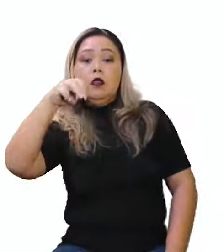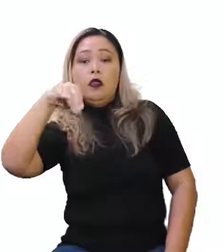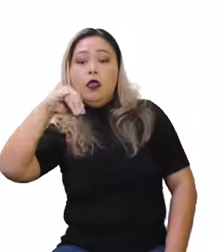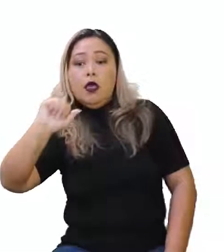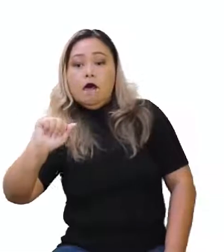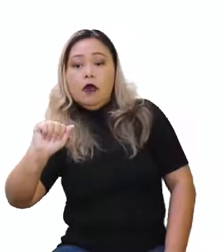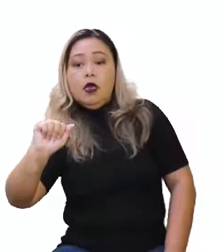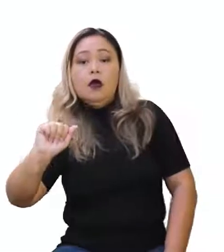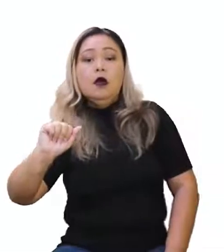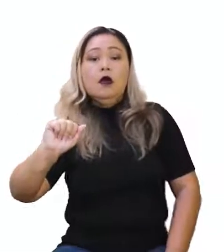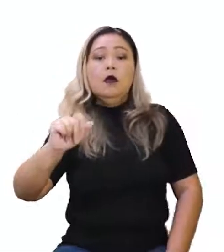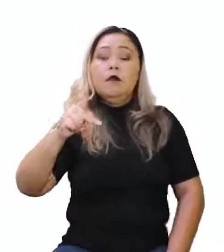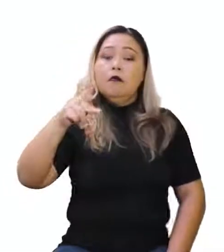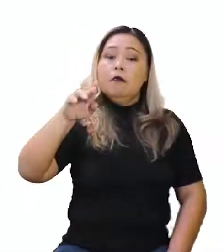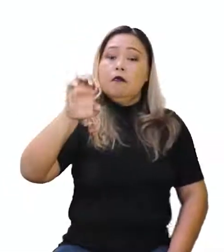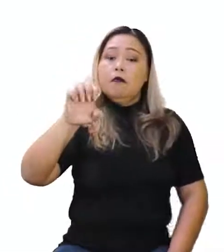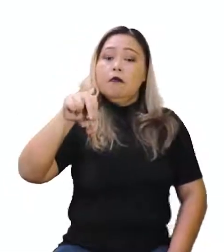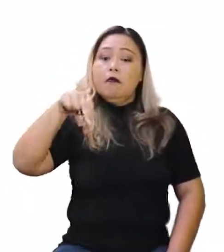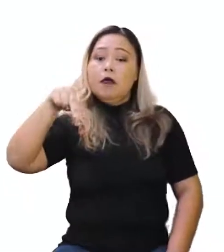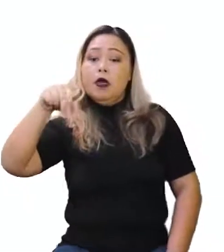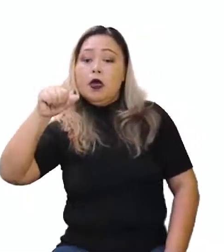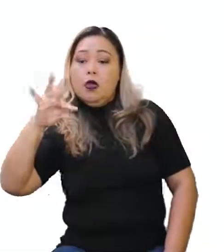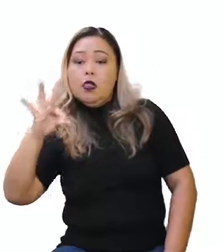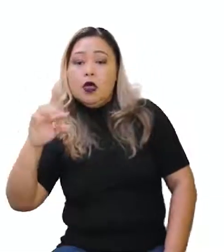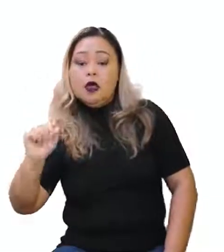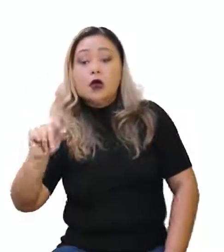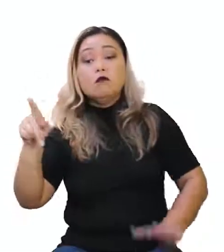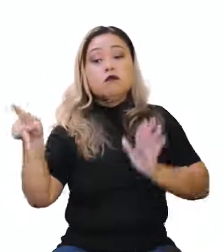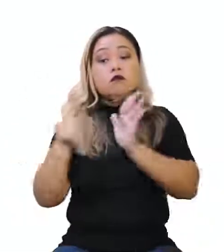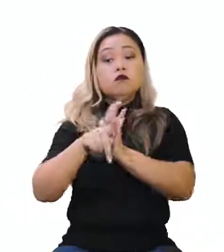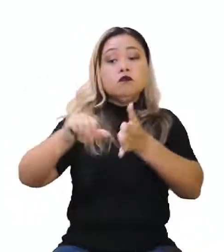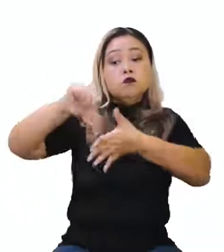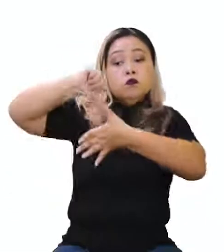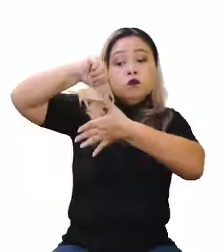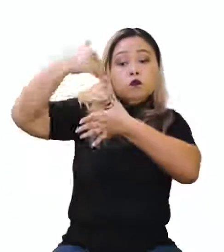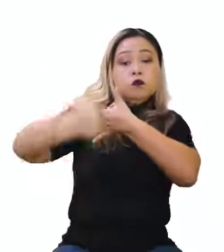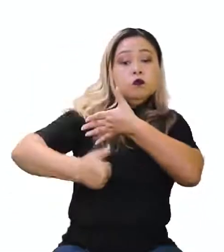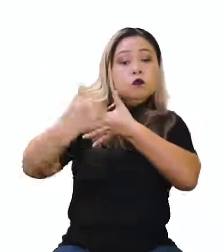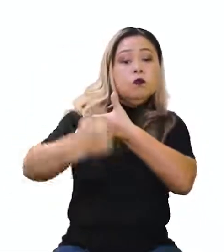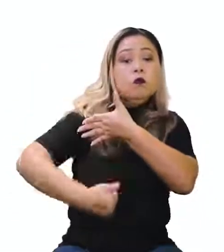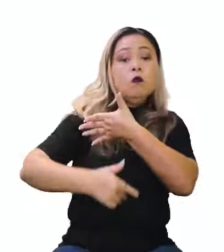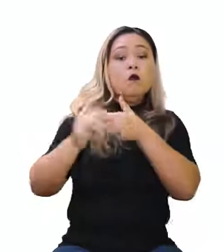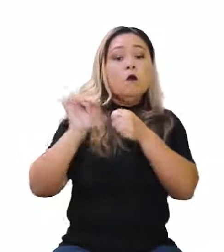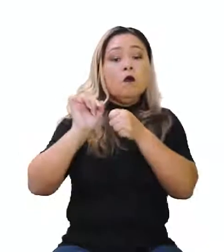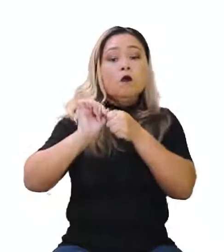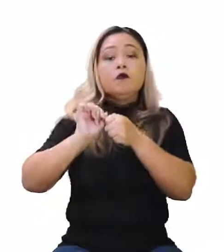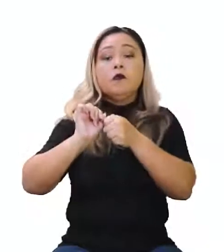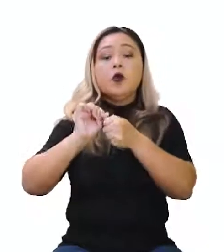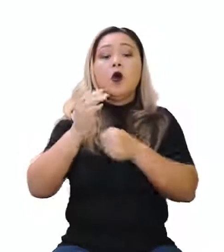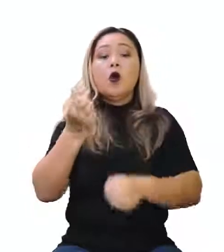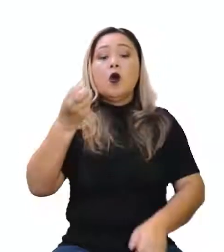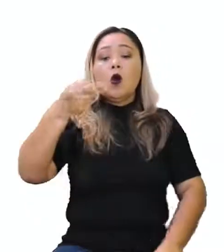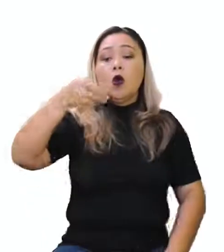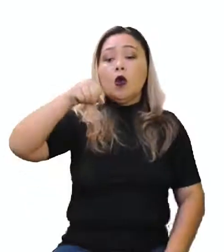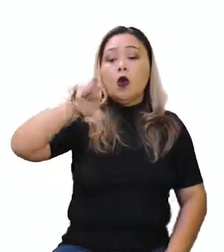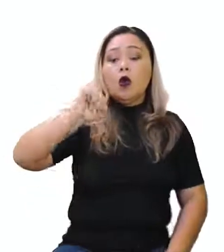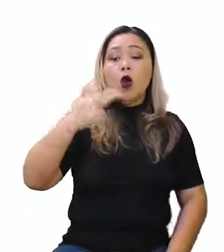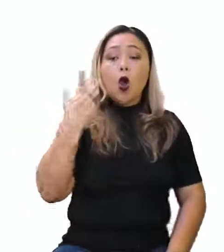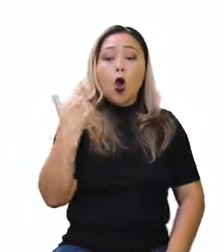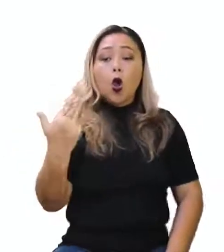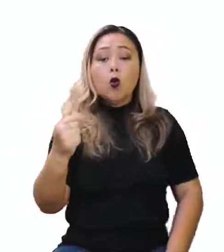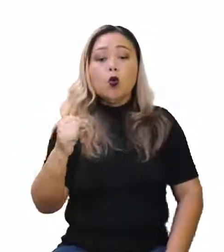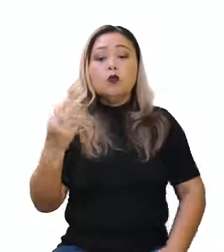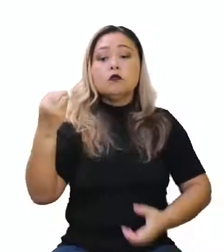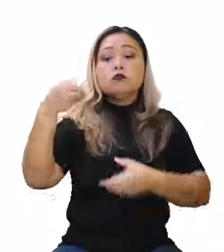Pterocnemia penata, ambas da América do Sul. Contudo, somente a ema comum ocorre